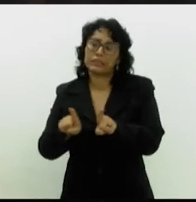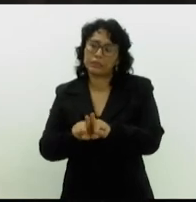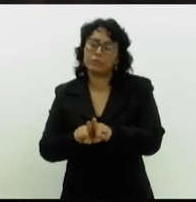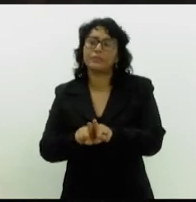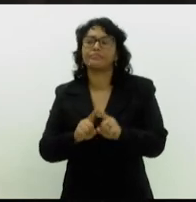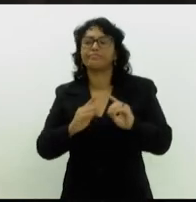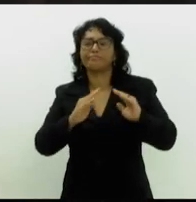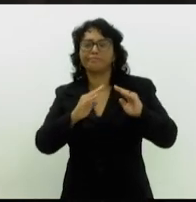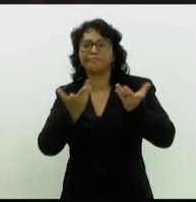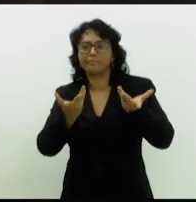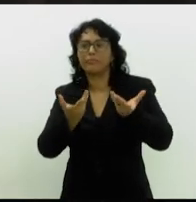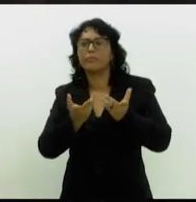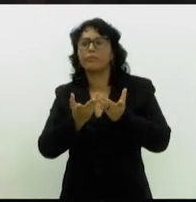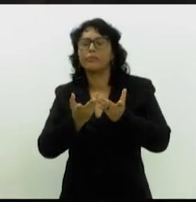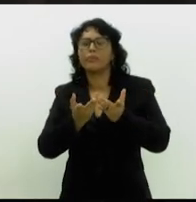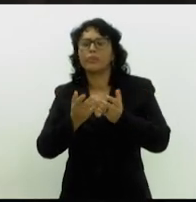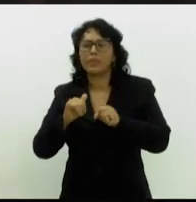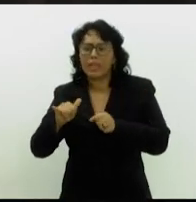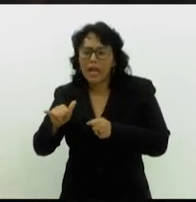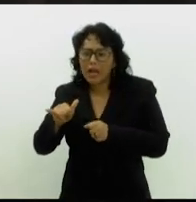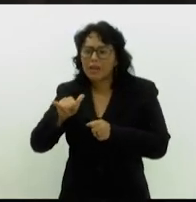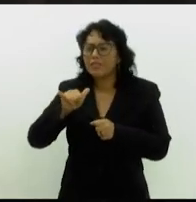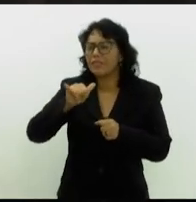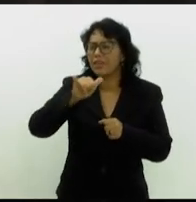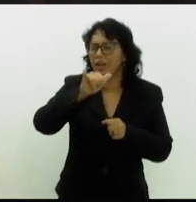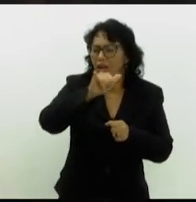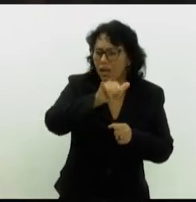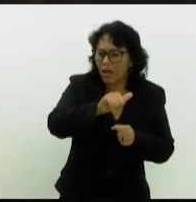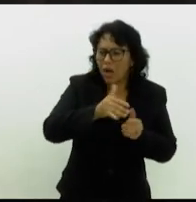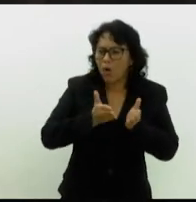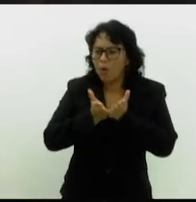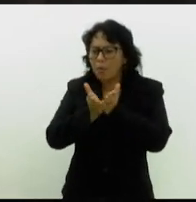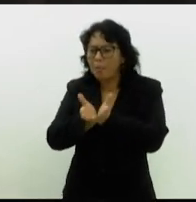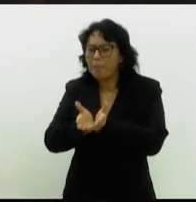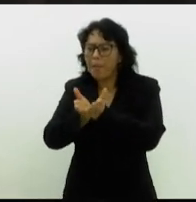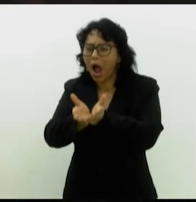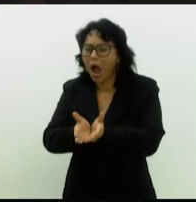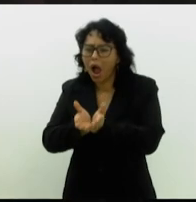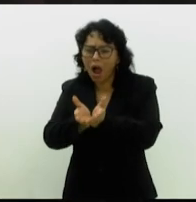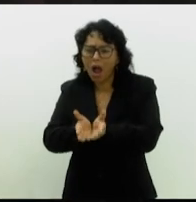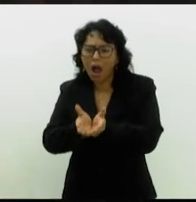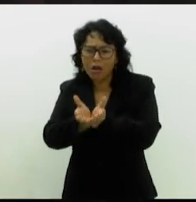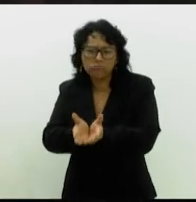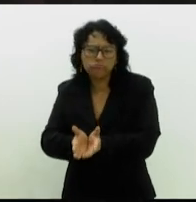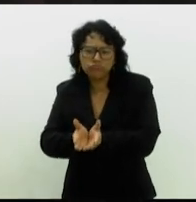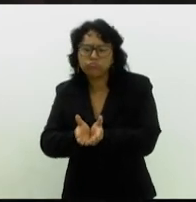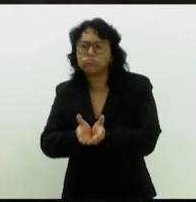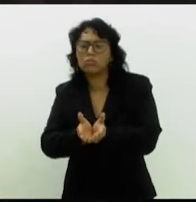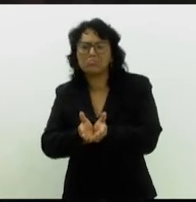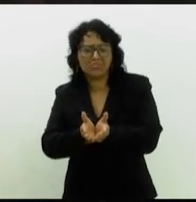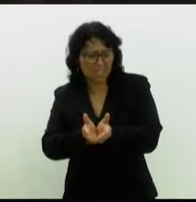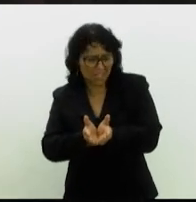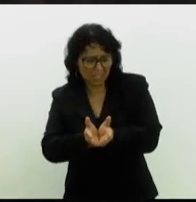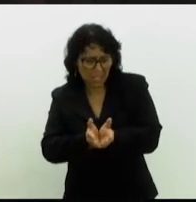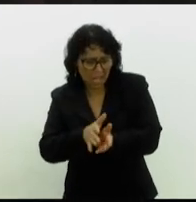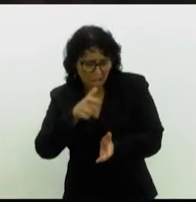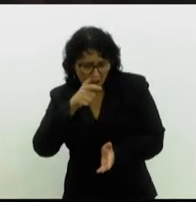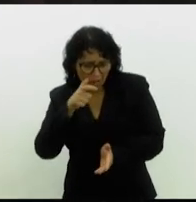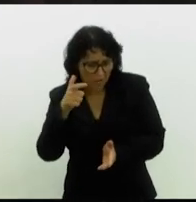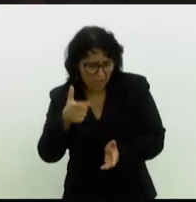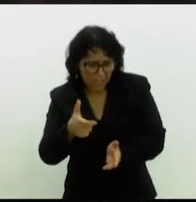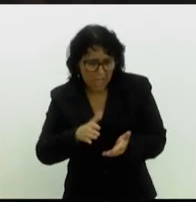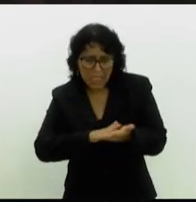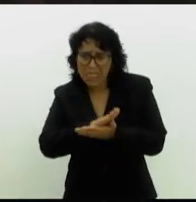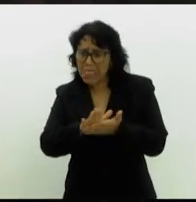passeio ou do avião executivo até agora não veio na pauta e a gente precisa aprovar